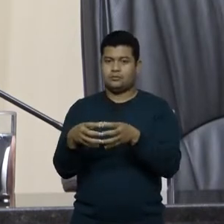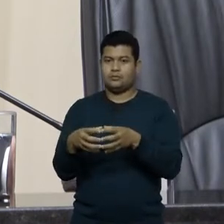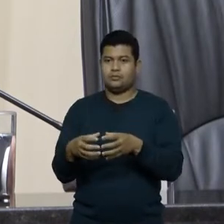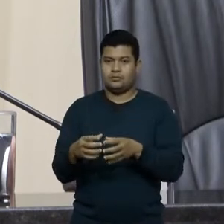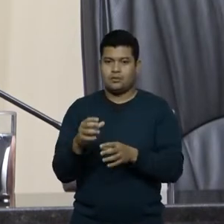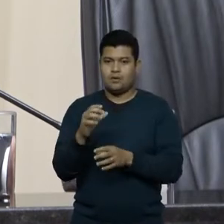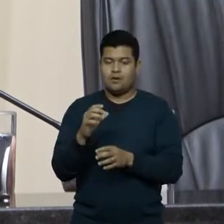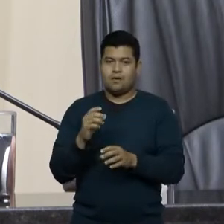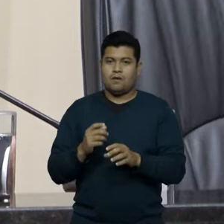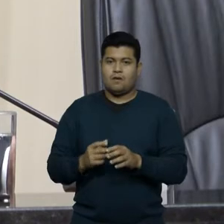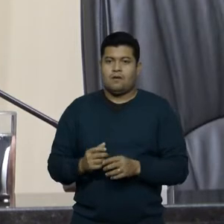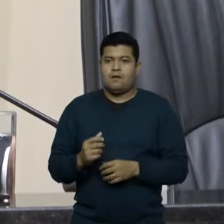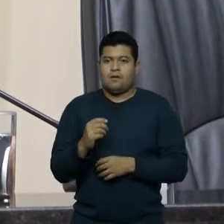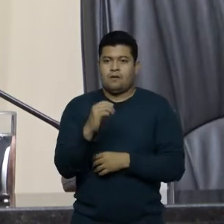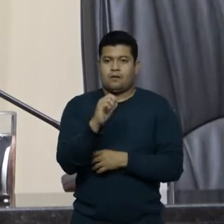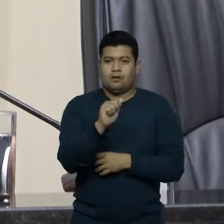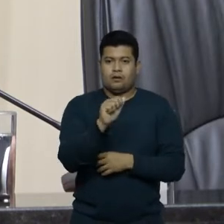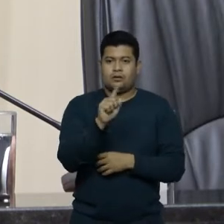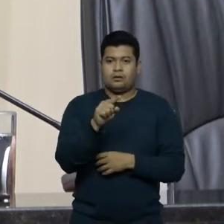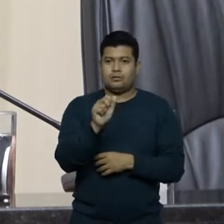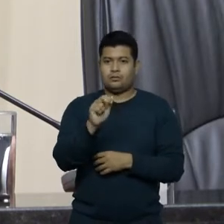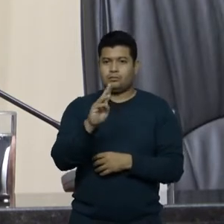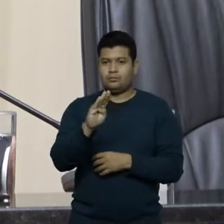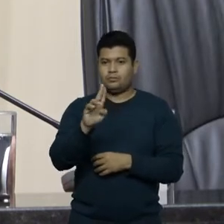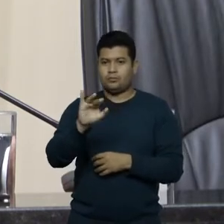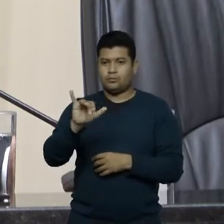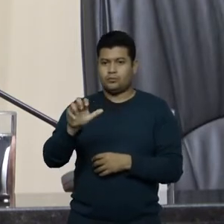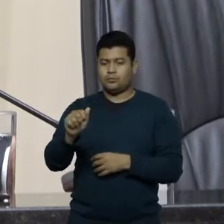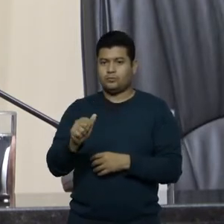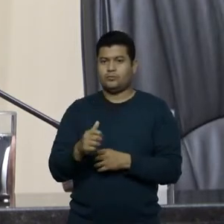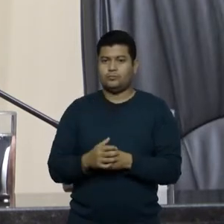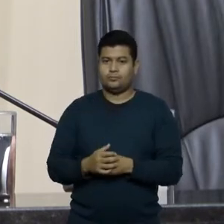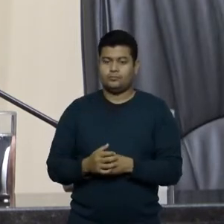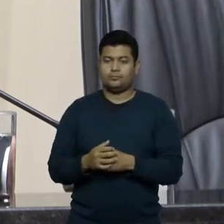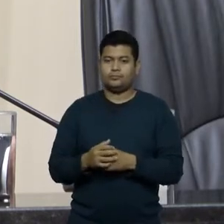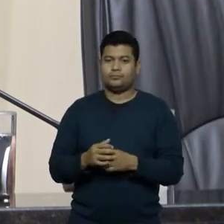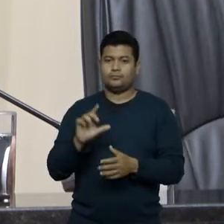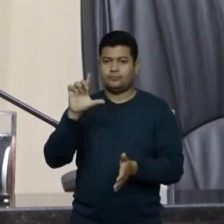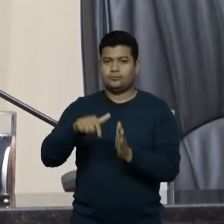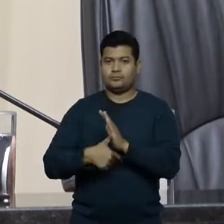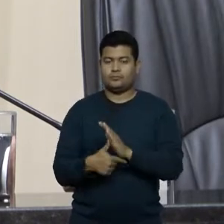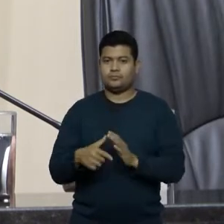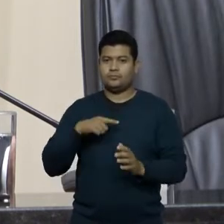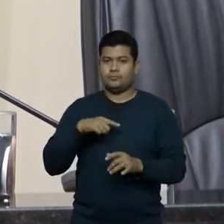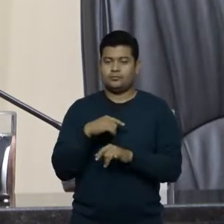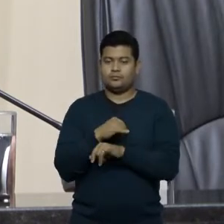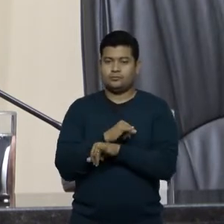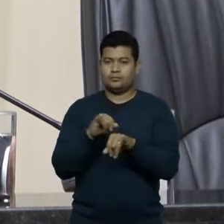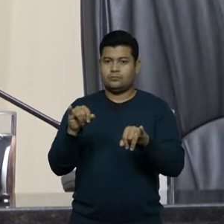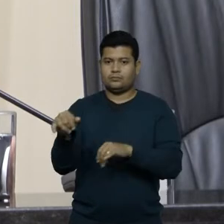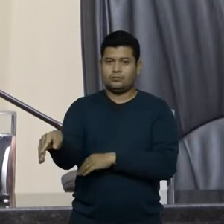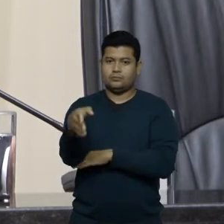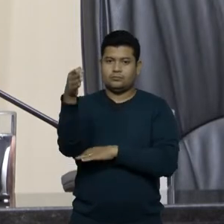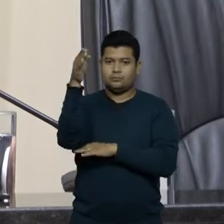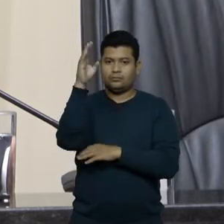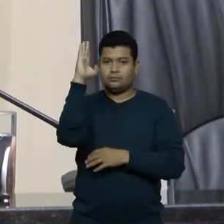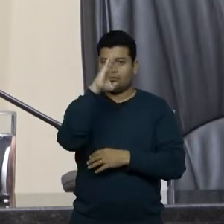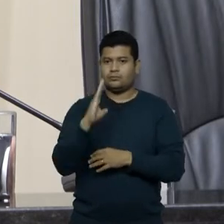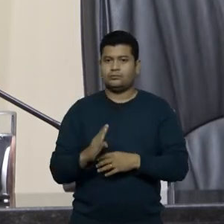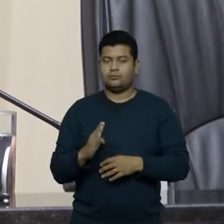1877 momento seguinte houve a interpretação do Hino Nacional pelo coral Municipal de pedras grandes